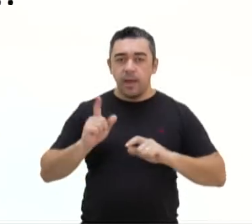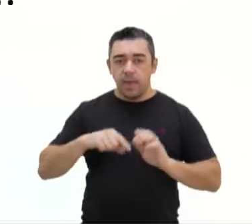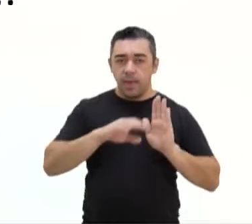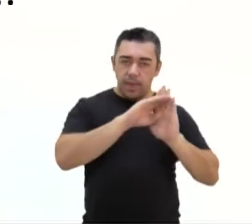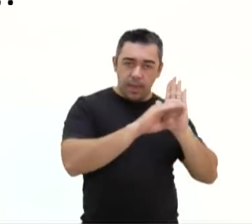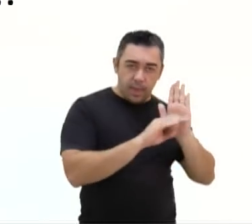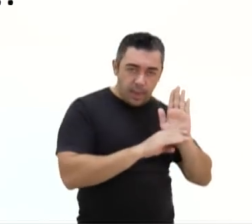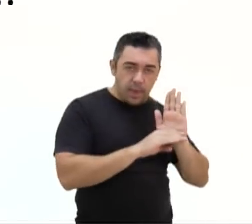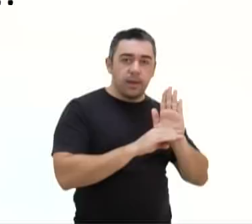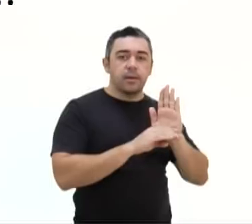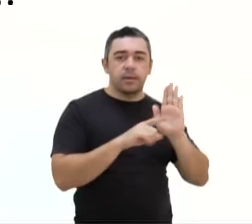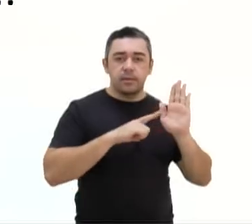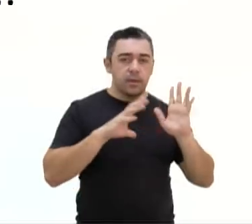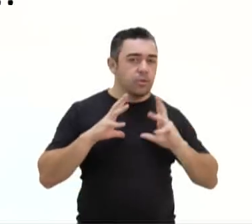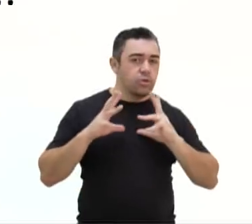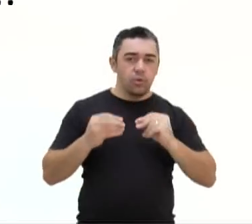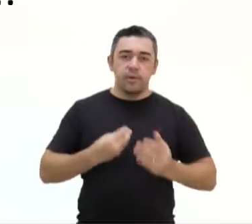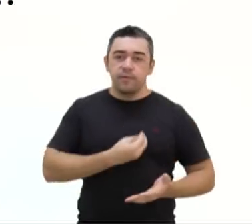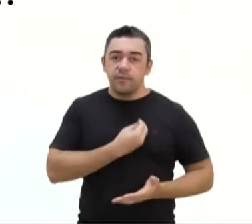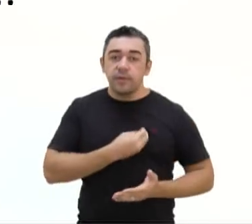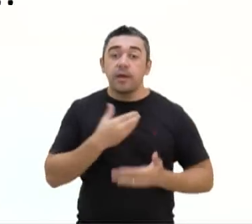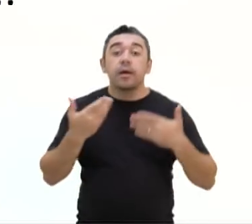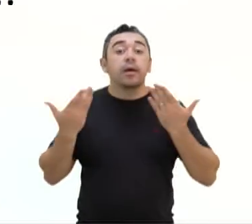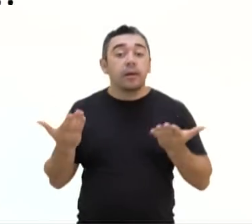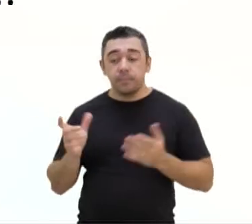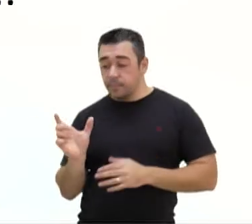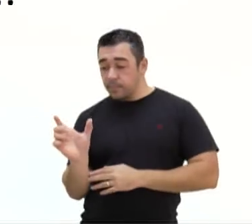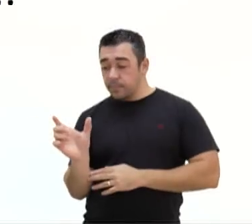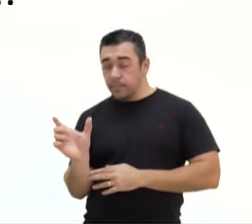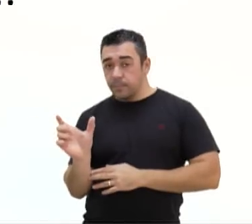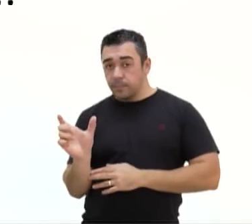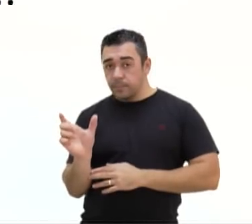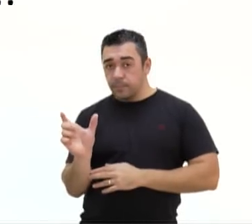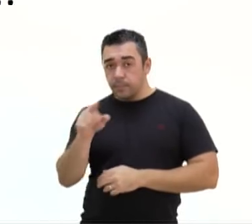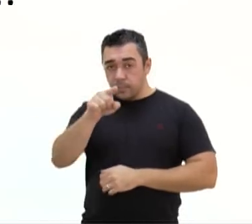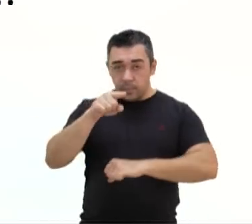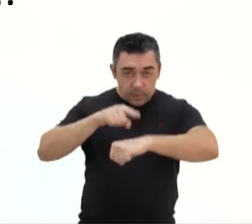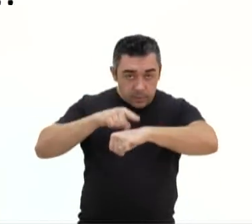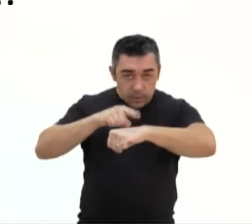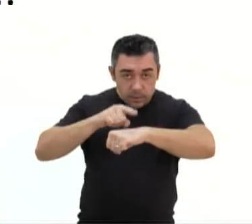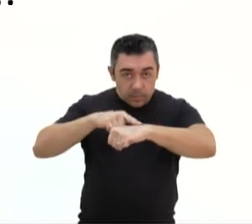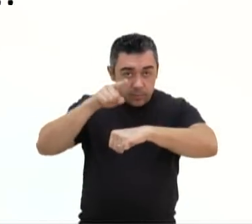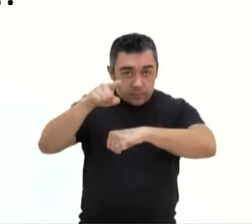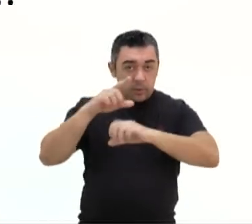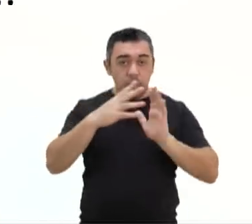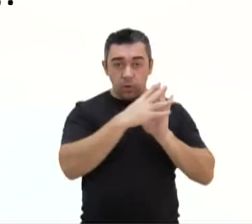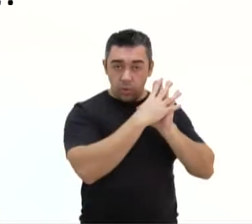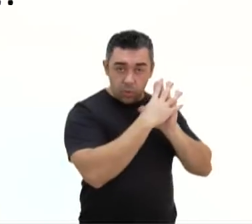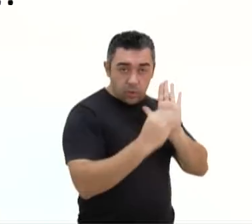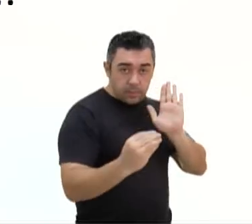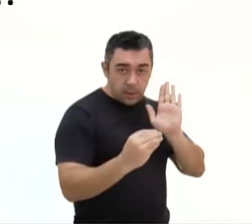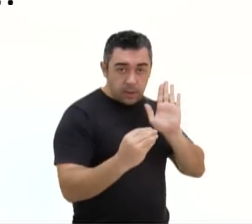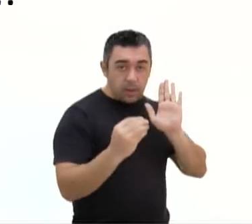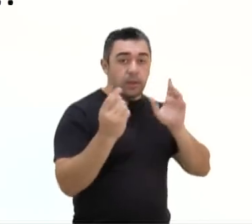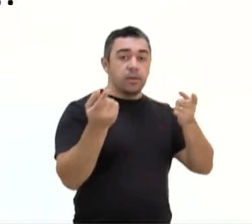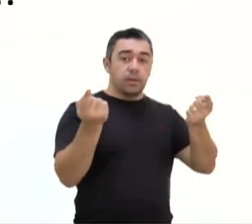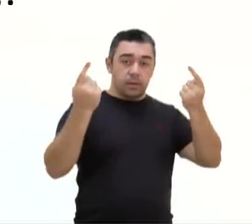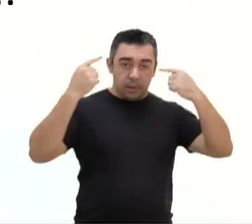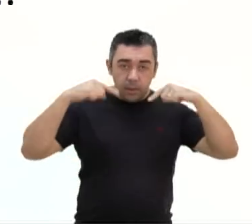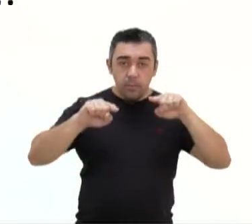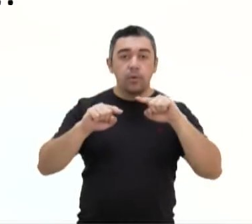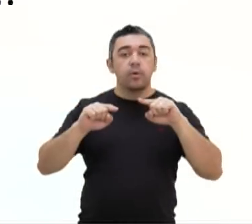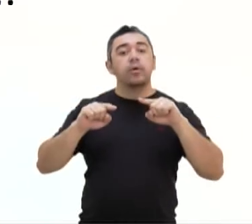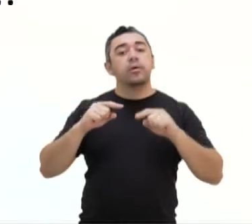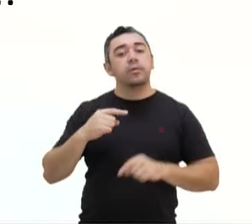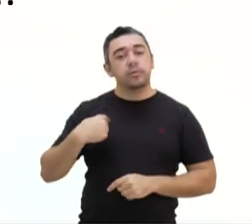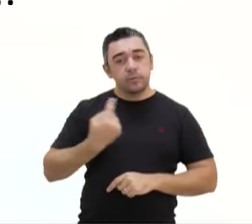de conduta para toda a vida é a... Vamos dar um tempo para vocês copiarem e, na sequência, nós